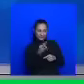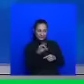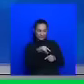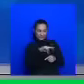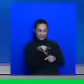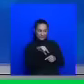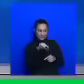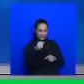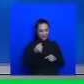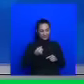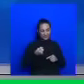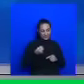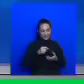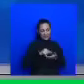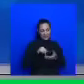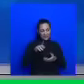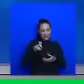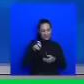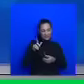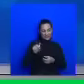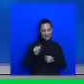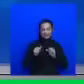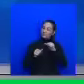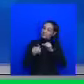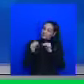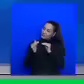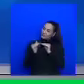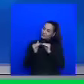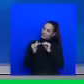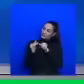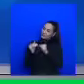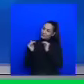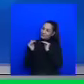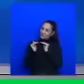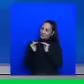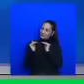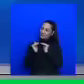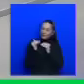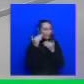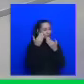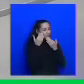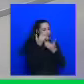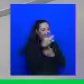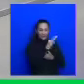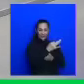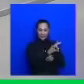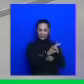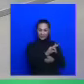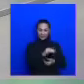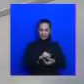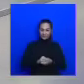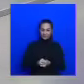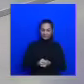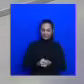auditoras, confirmam os números sorteados da Mega Sena? Sim, confirmo. Sim, confirmo. Obrigado pelas confirmações.